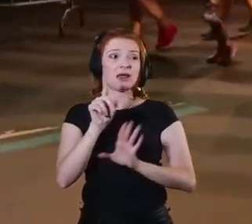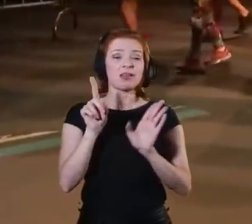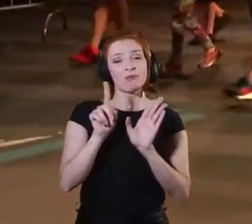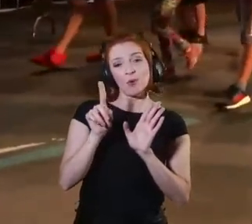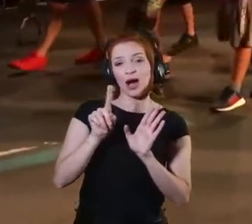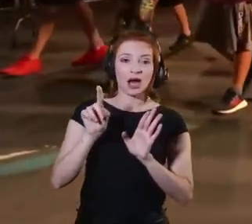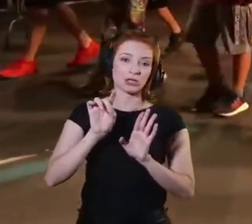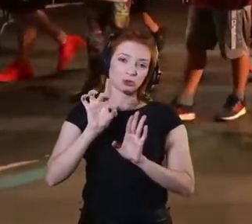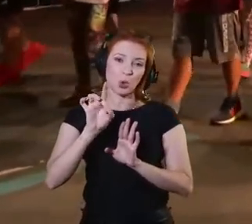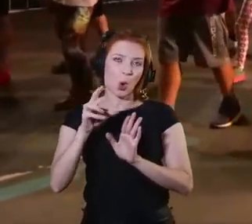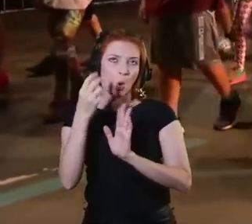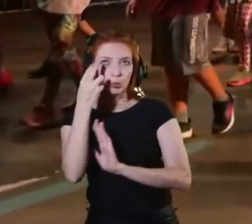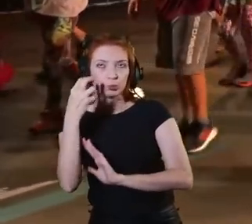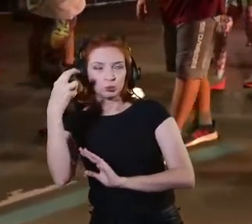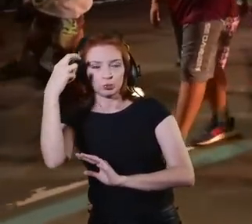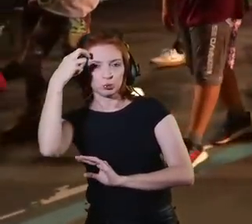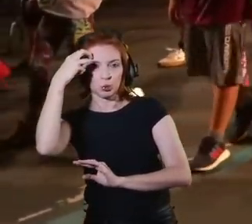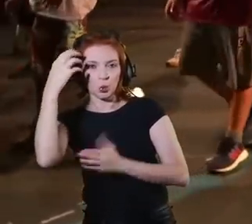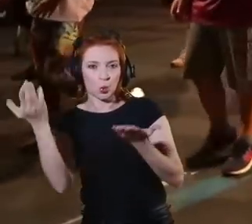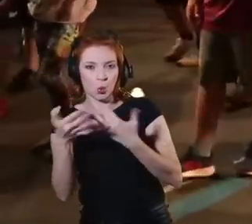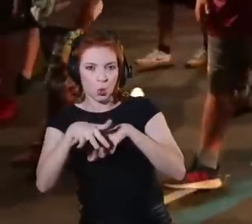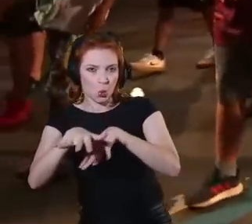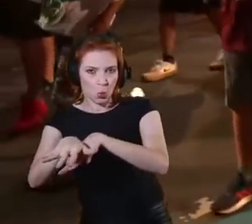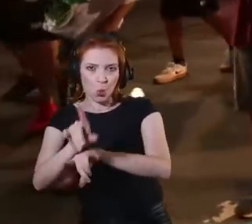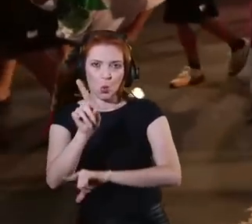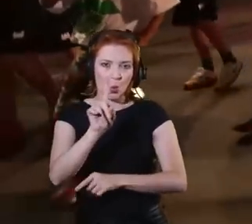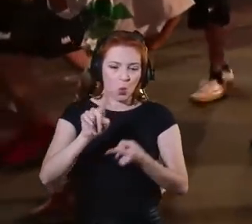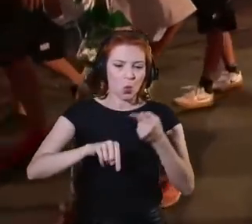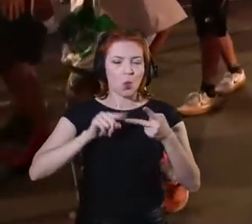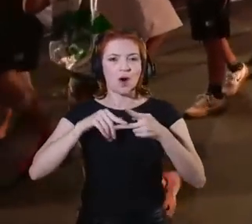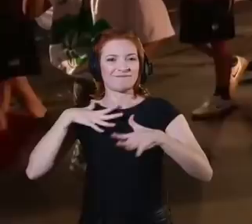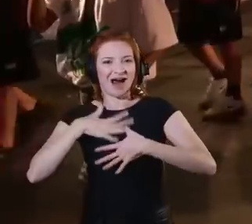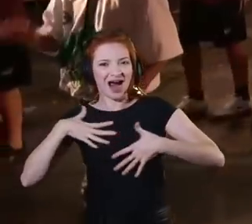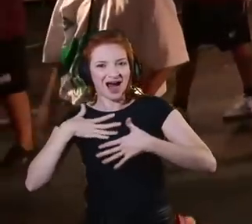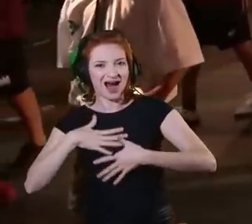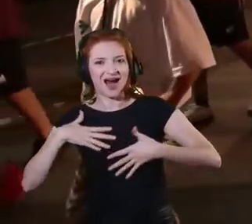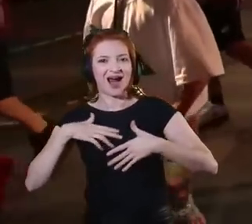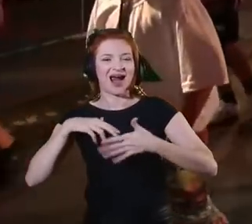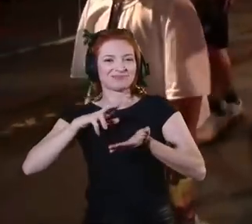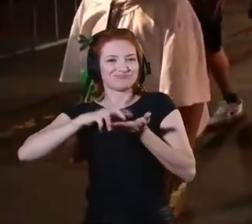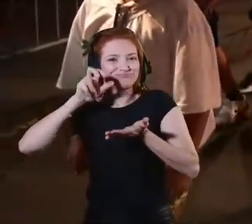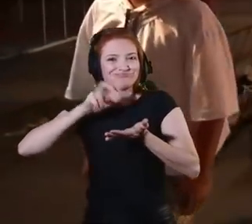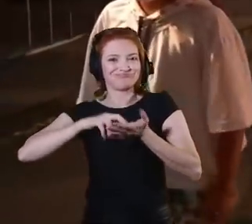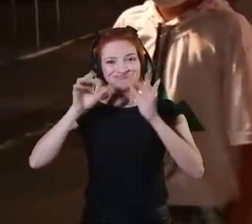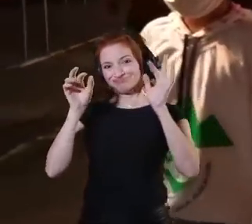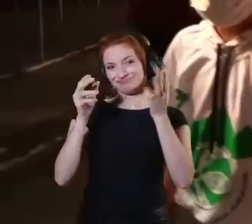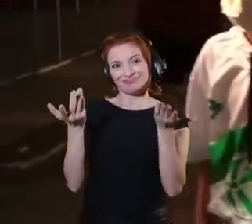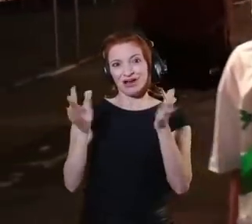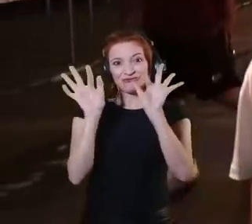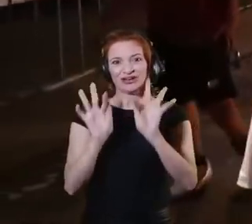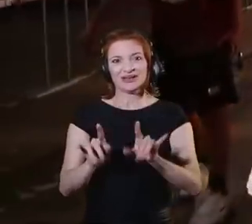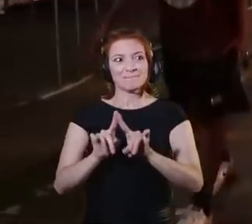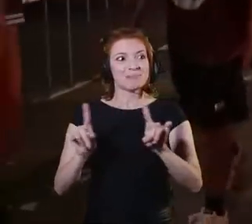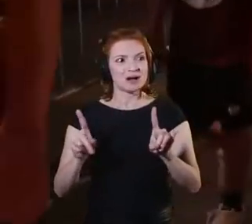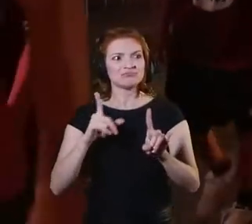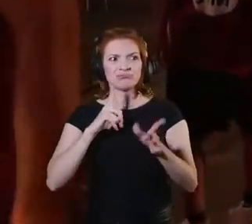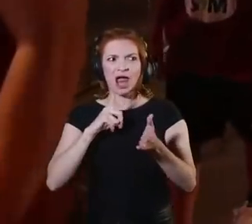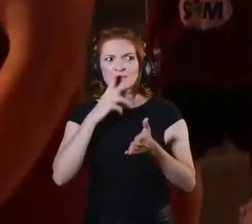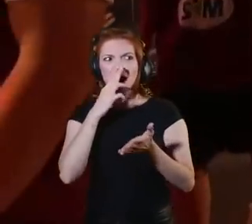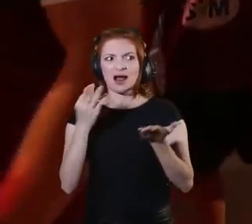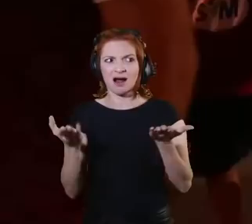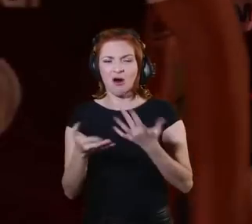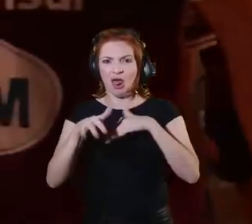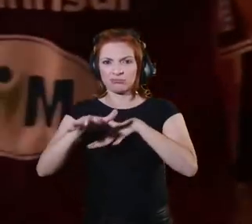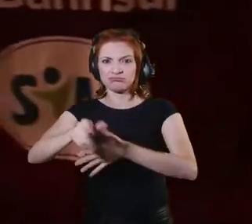só cultura, não relembra só a alegria de um desfile, mas ela cobra ao mesmo